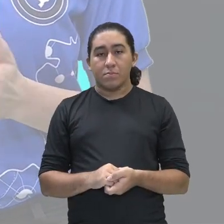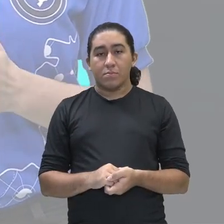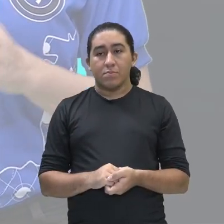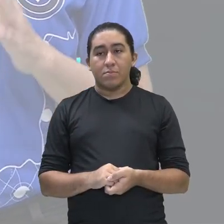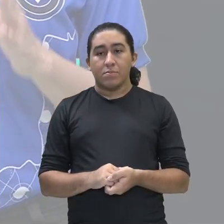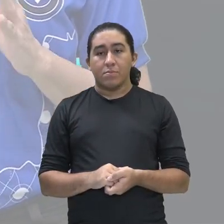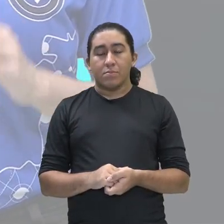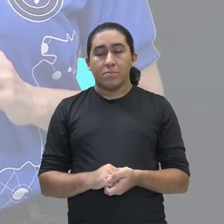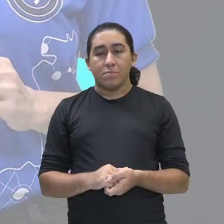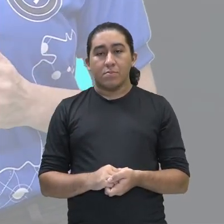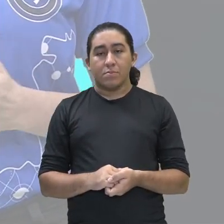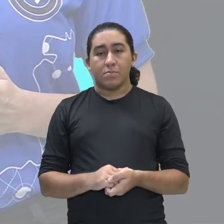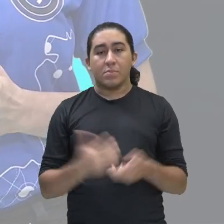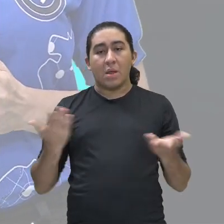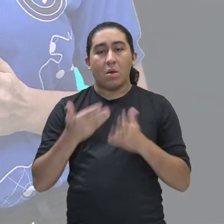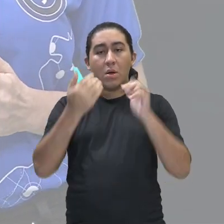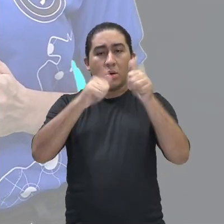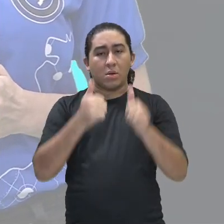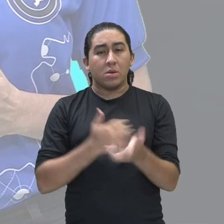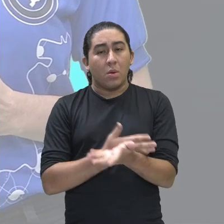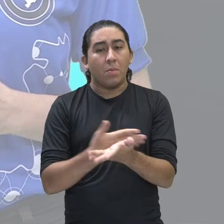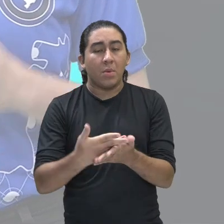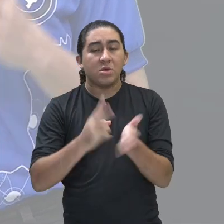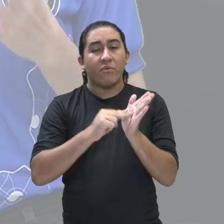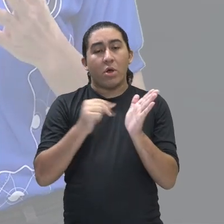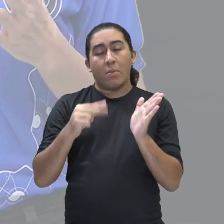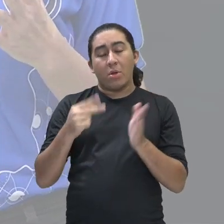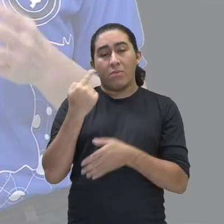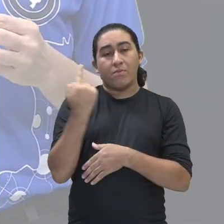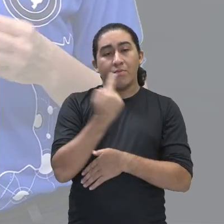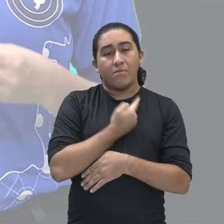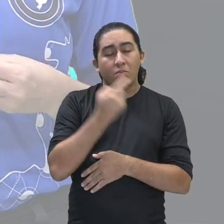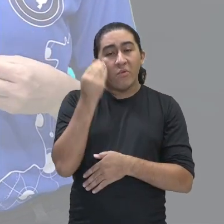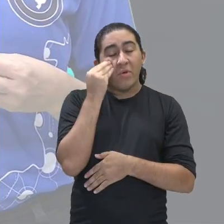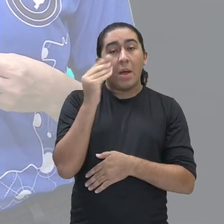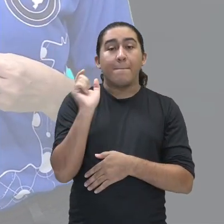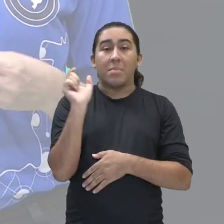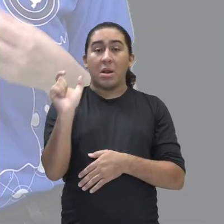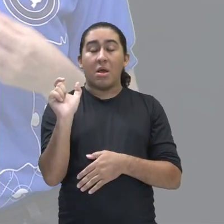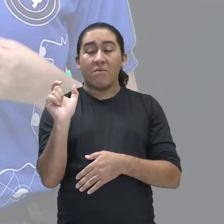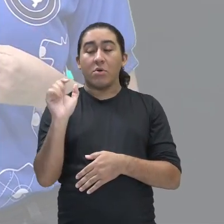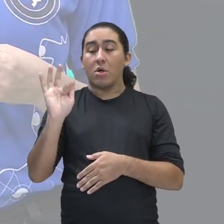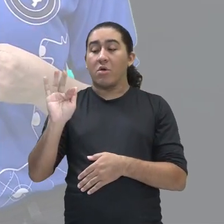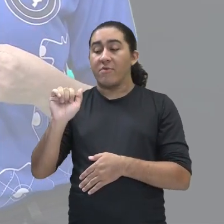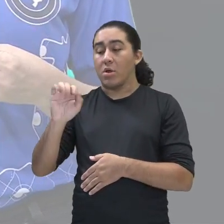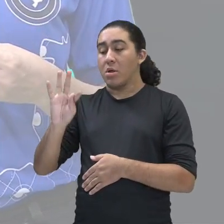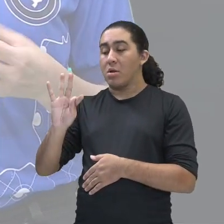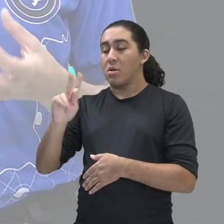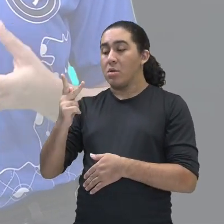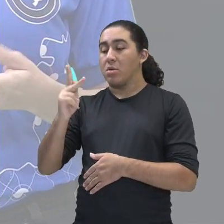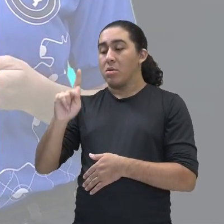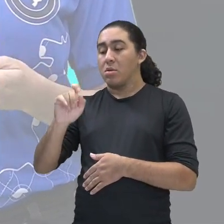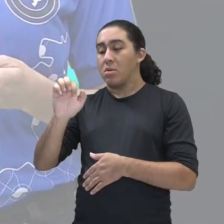comigo. Então, começando aqui o nosso vocabulário, vamos, primeira palavra que é father,